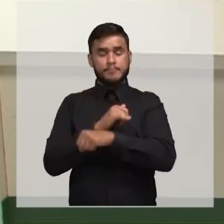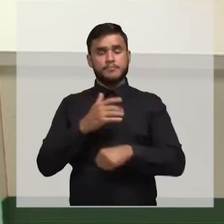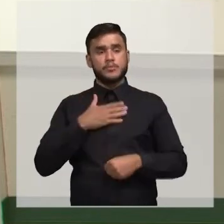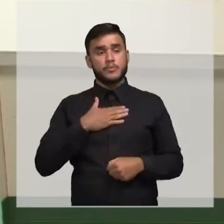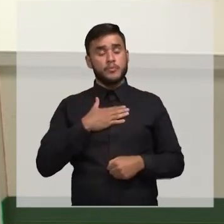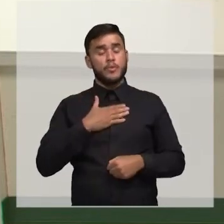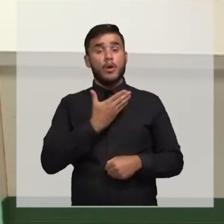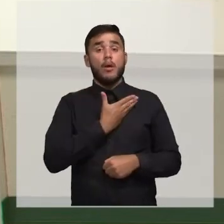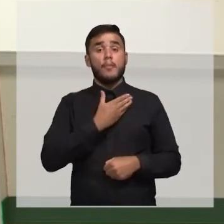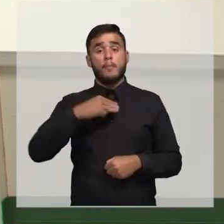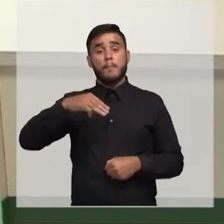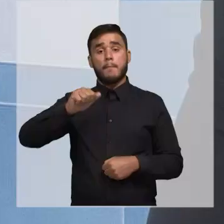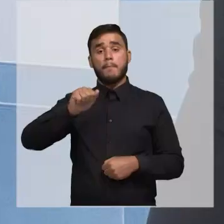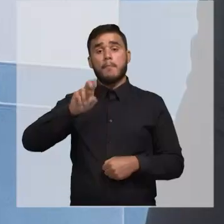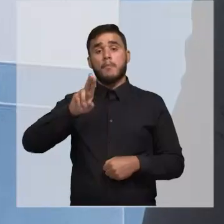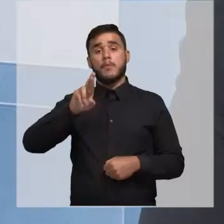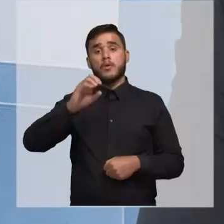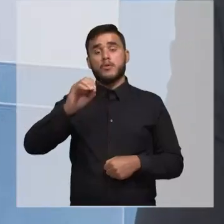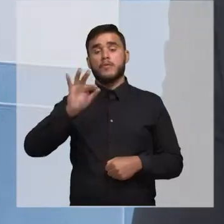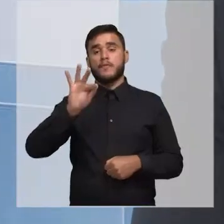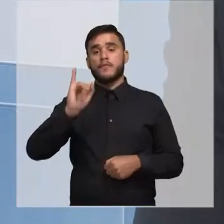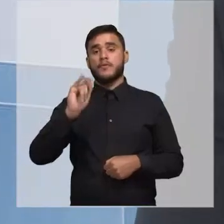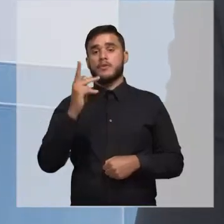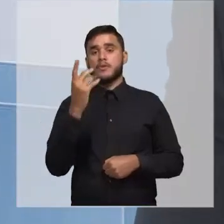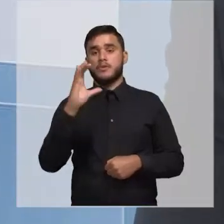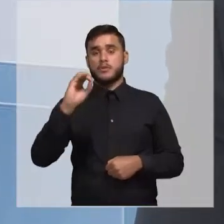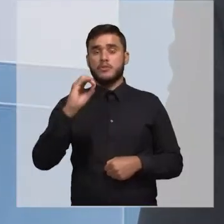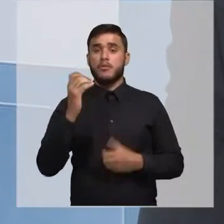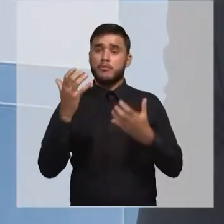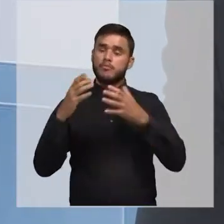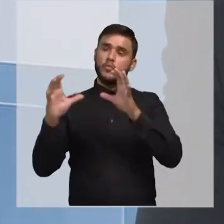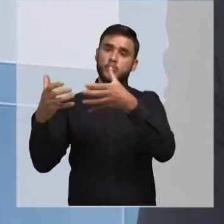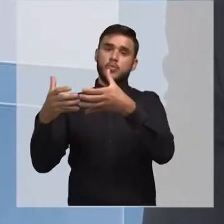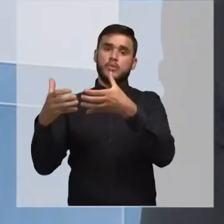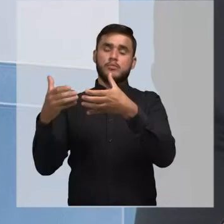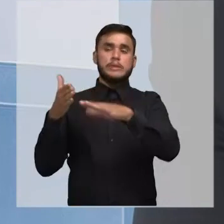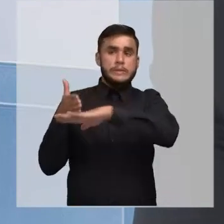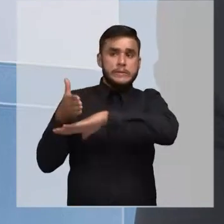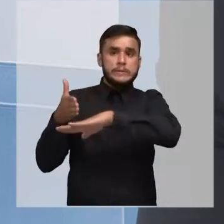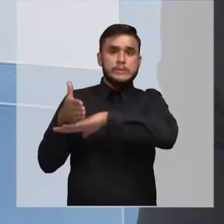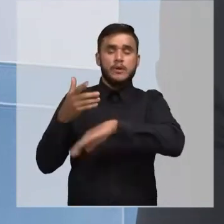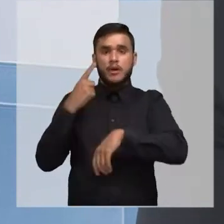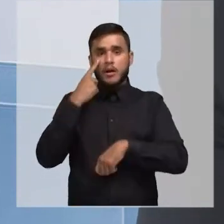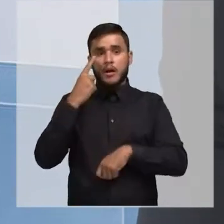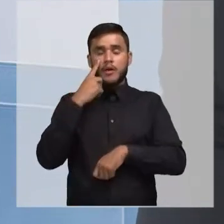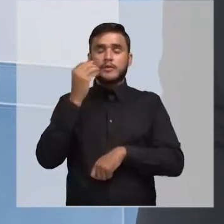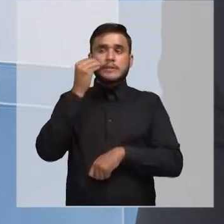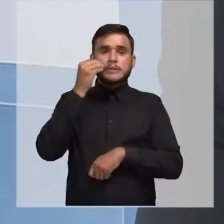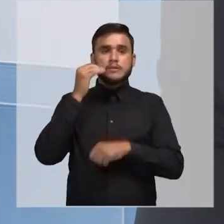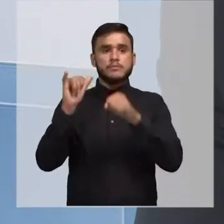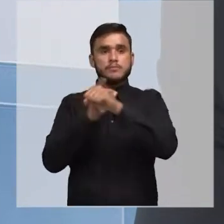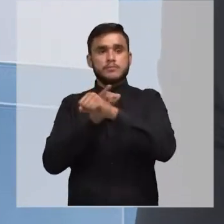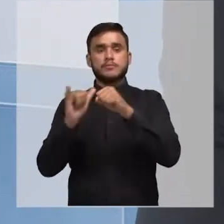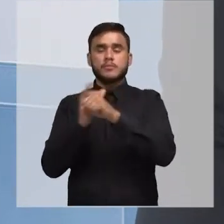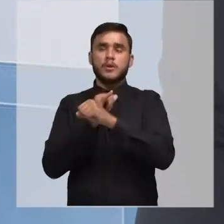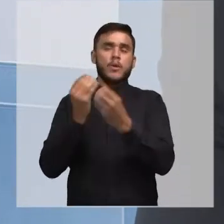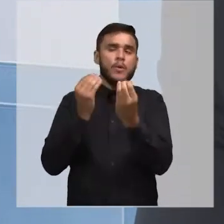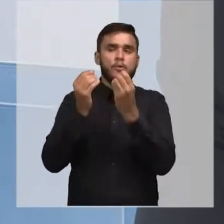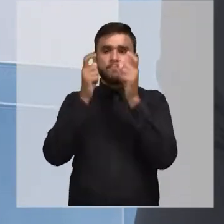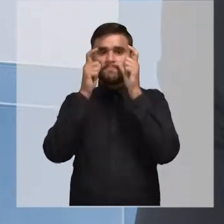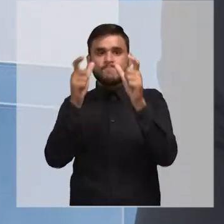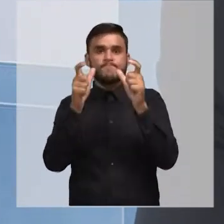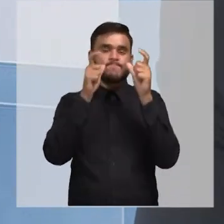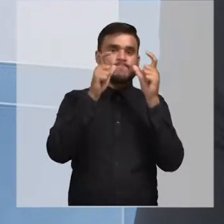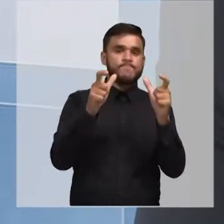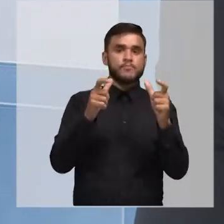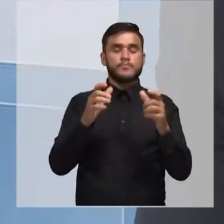amigo Mauro Filho é um dos caras que estão aí conversando Nós já temos falado sobre isso. Para tentar fechar esse jogo de interesse